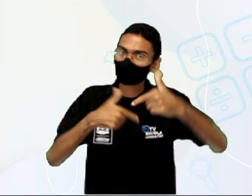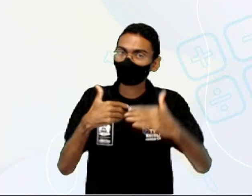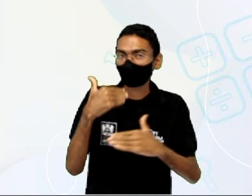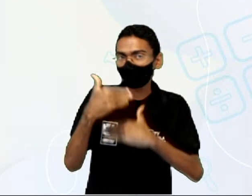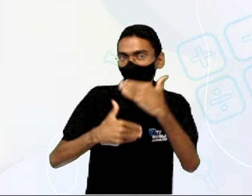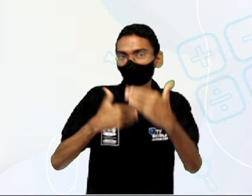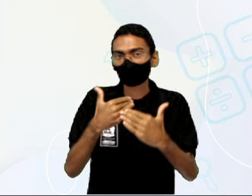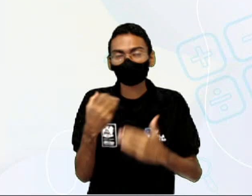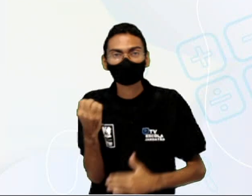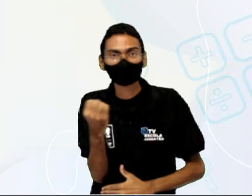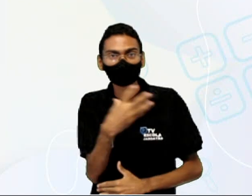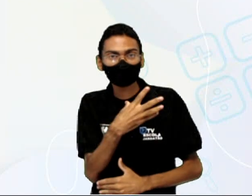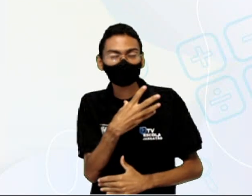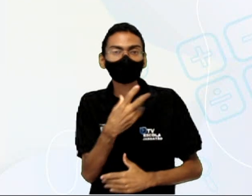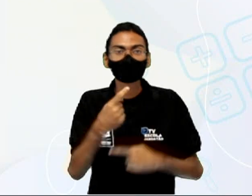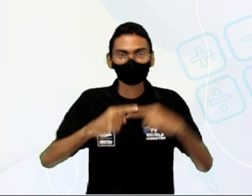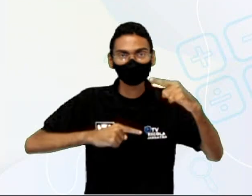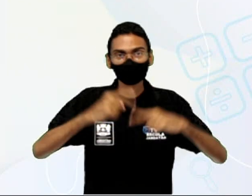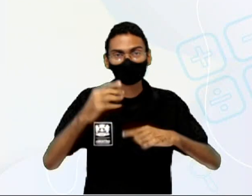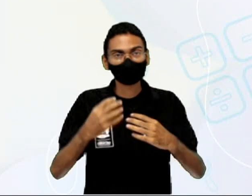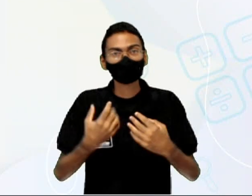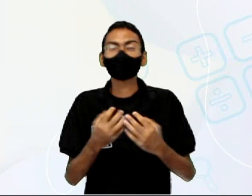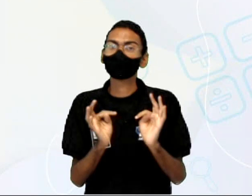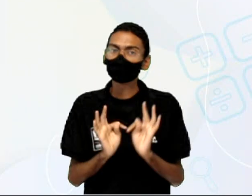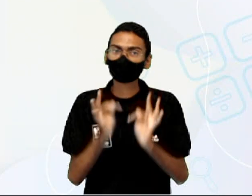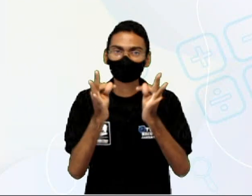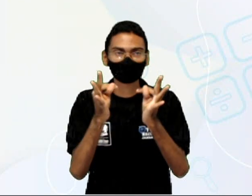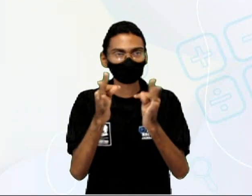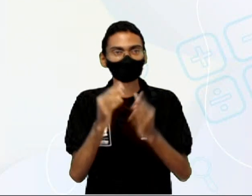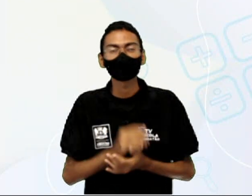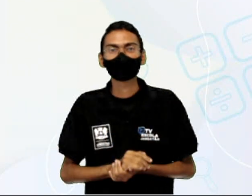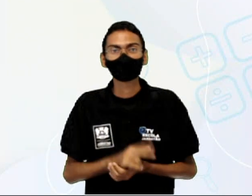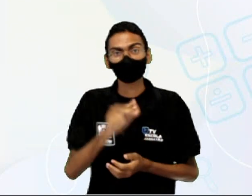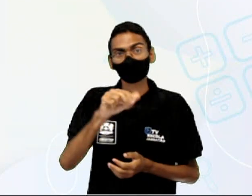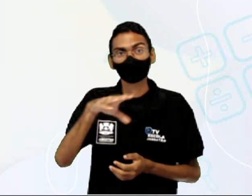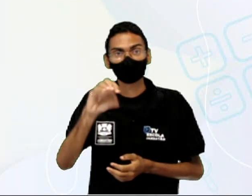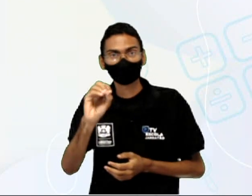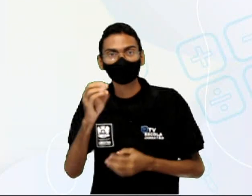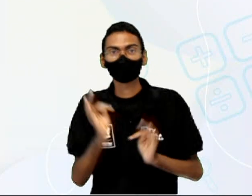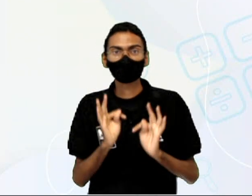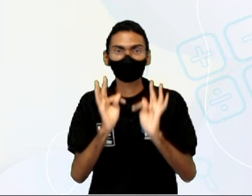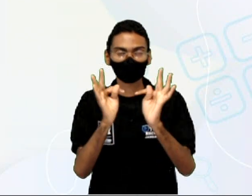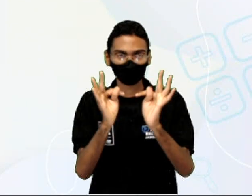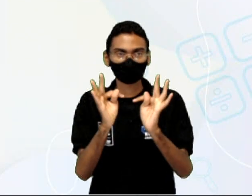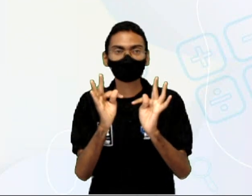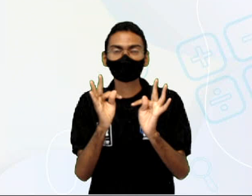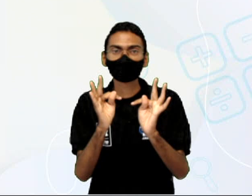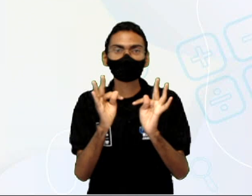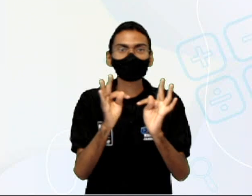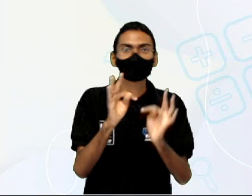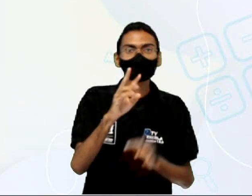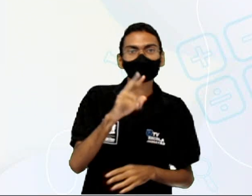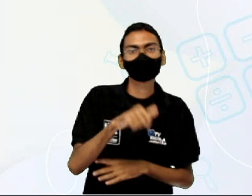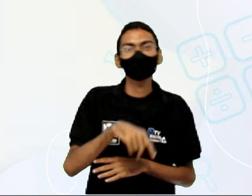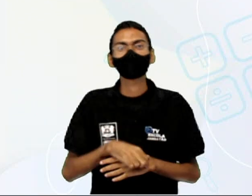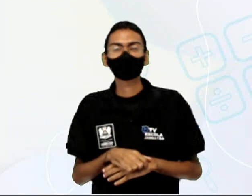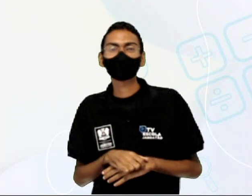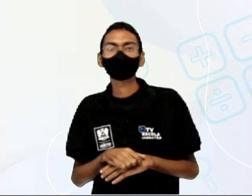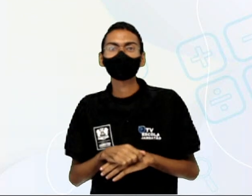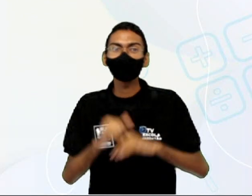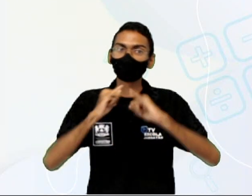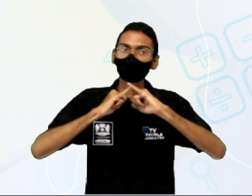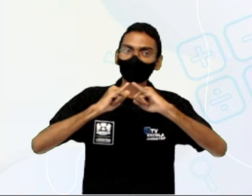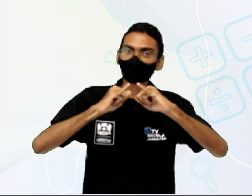novos materiais e tecnologias, como a nanotecnologia, a automação e a informatização.